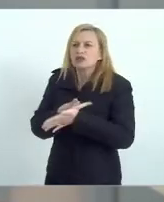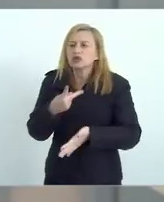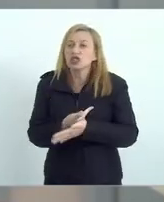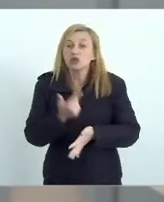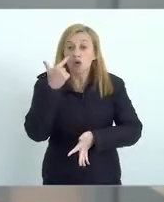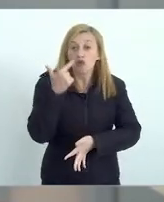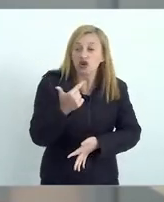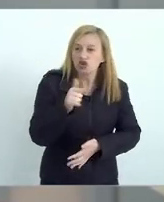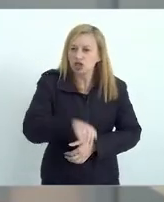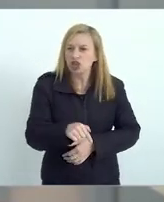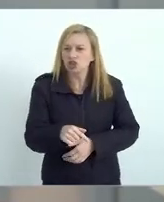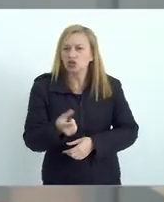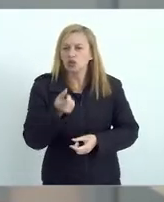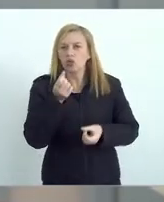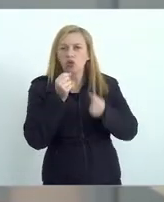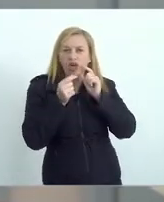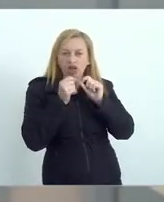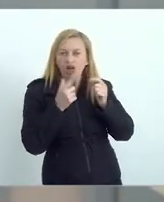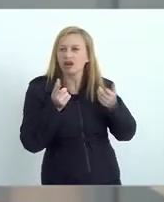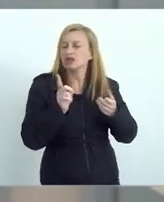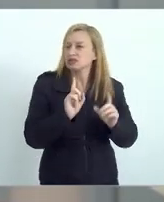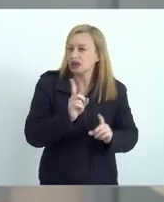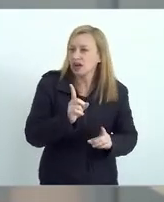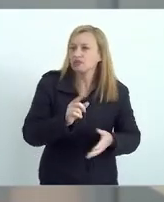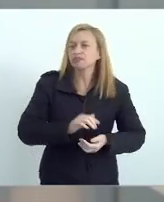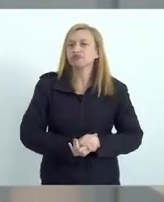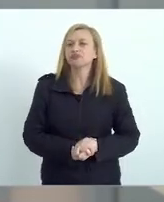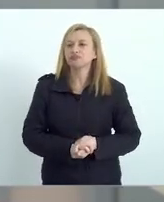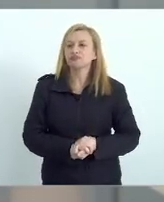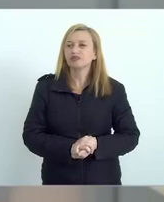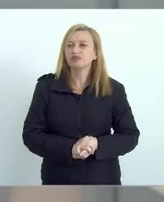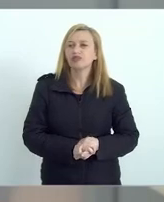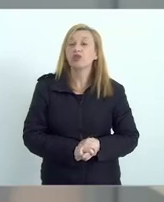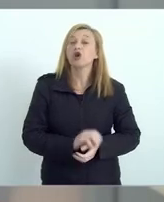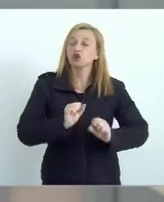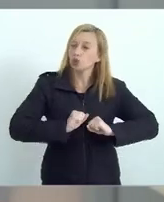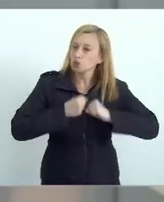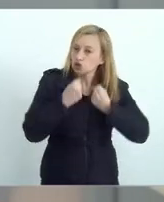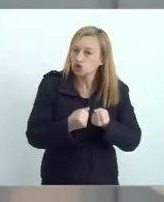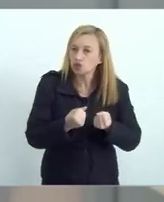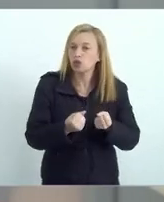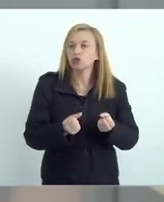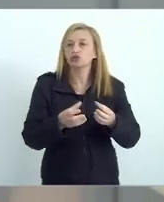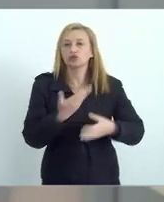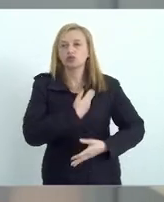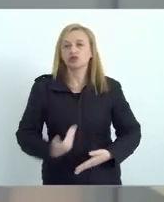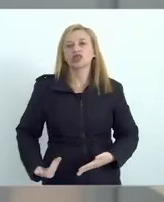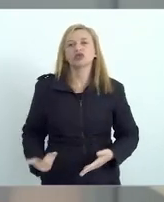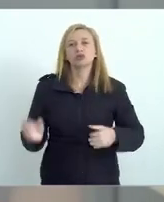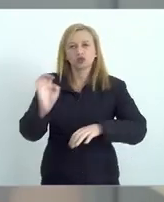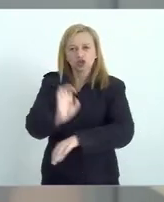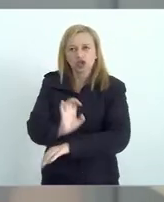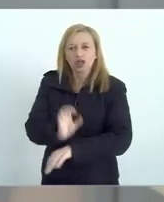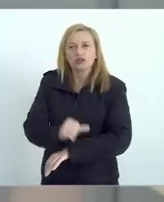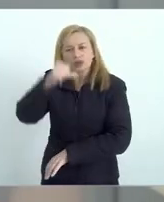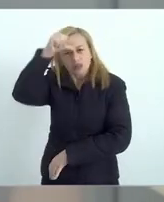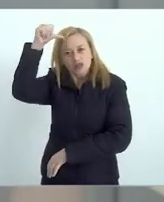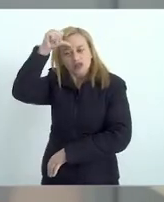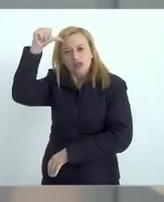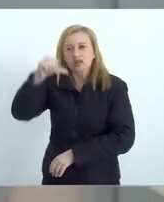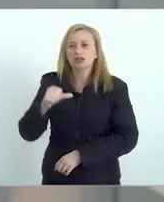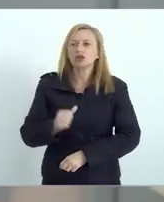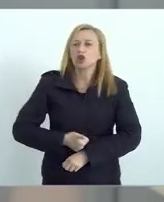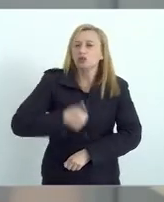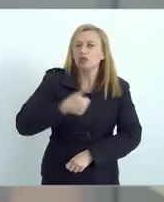eu tenho dado prova aqui não tô jogando confete no trabalho da comissão tem um pouco no meu mandato é o esforço não só do governador do estado do governador Paulo de Castro